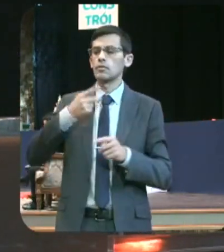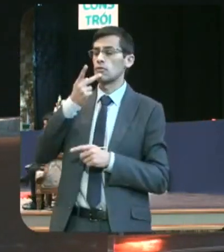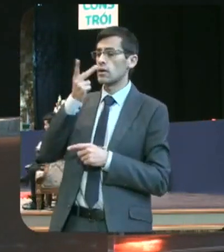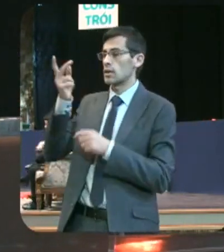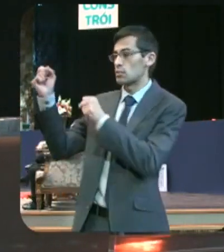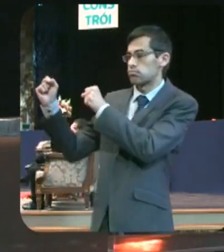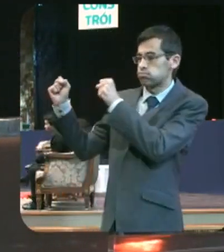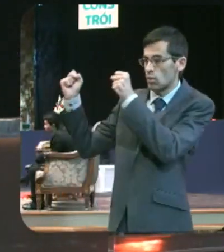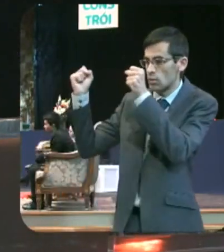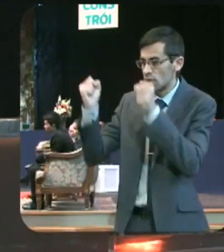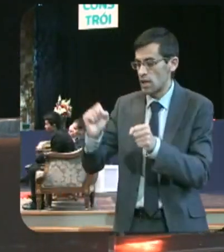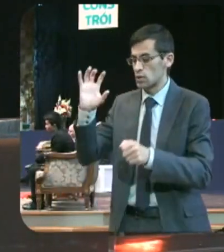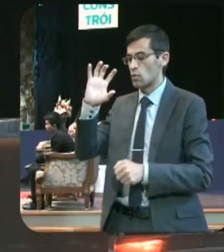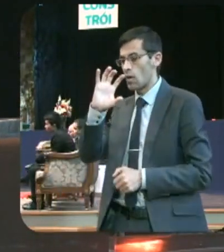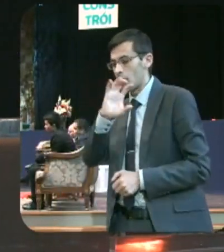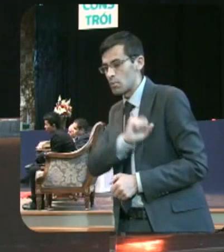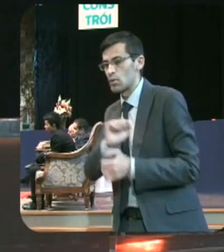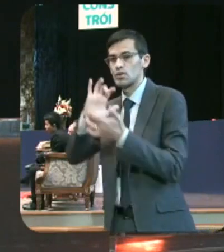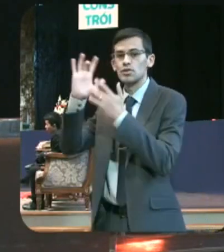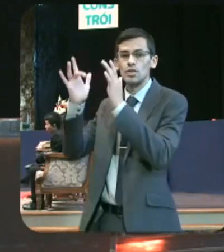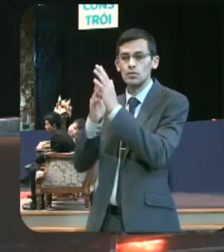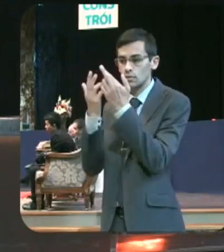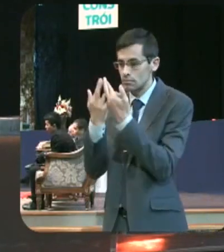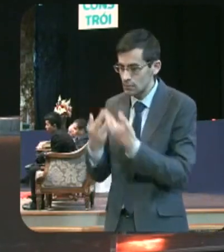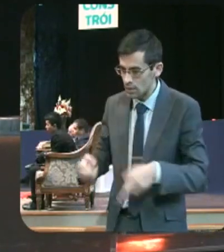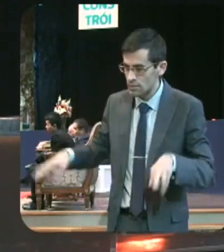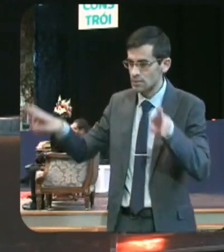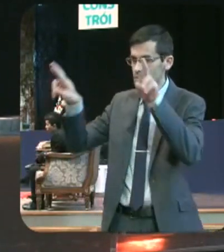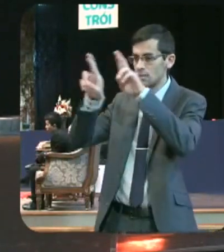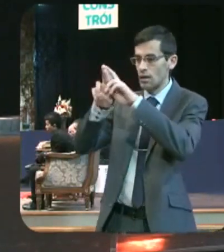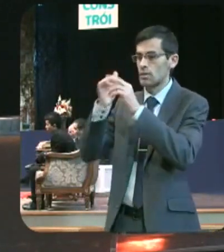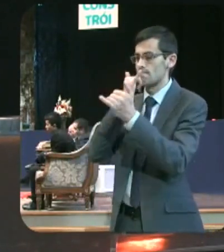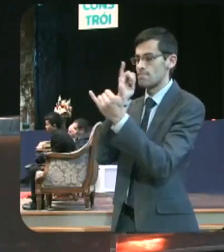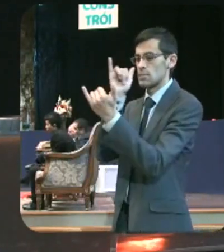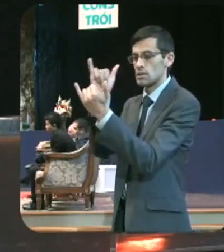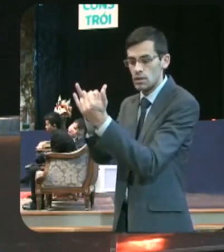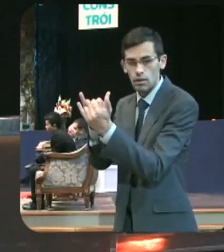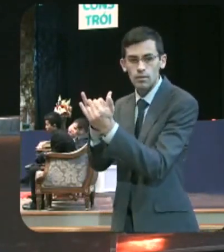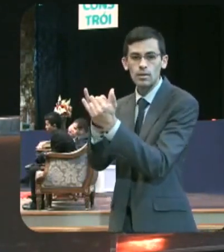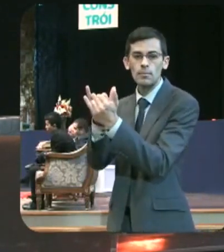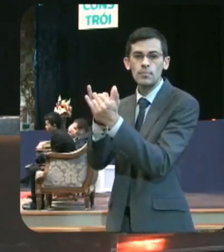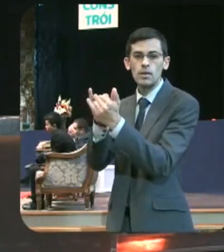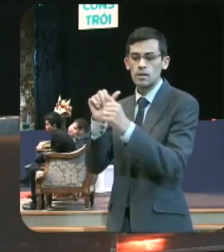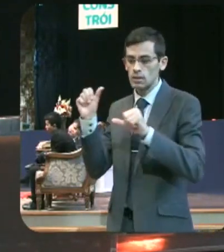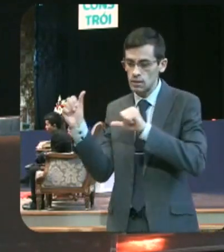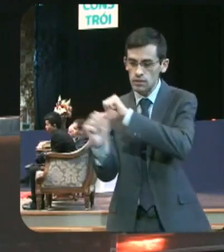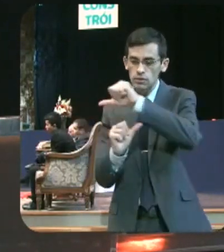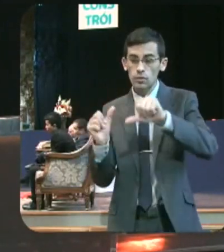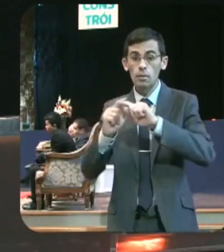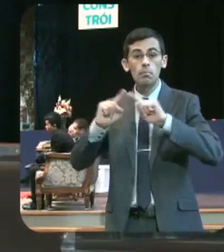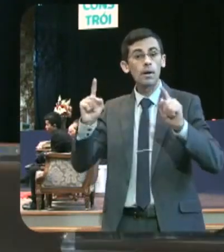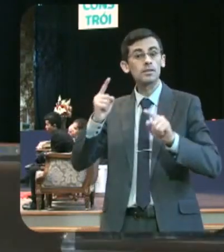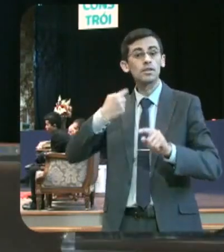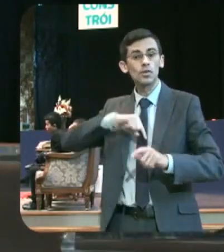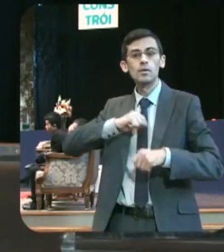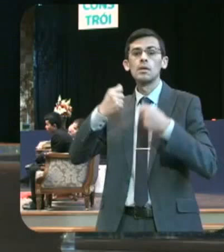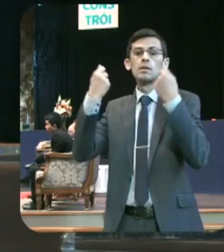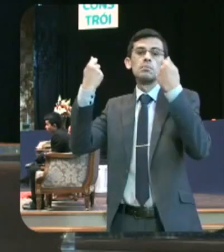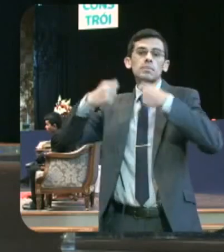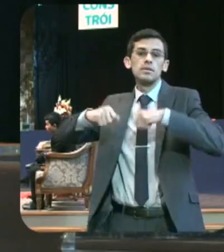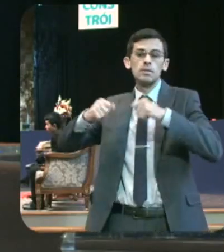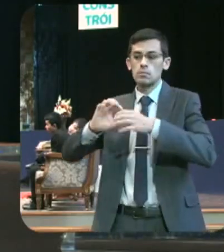do poder, do amor de Jesus, que transforma, que perdoa, que paga a conta, mas que a gente tem que deixar